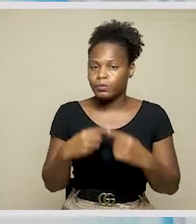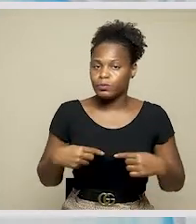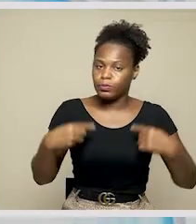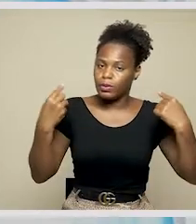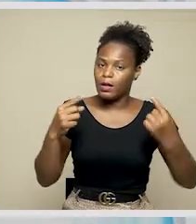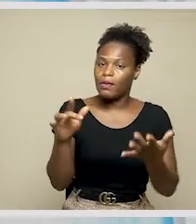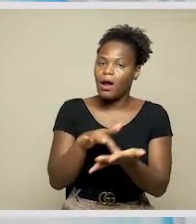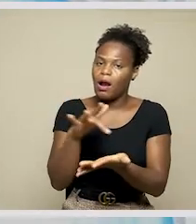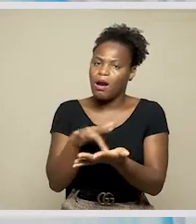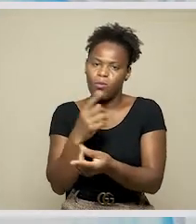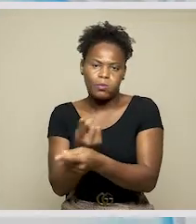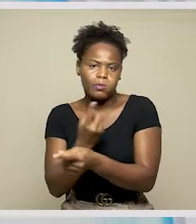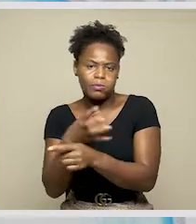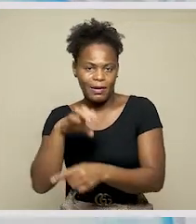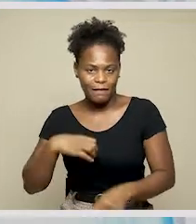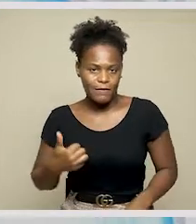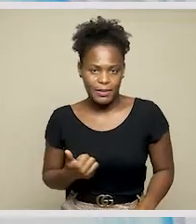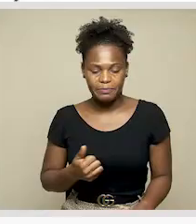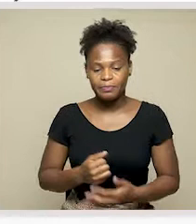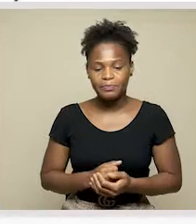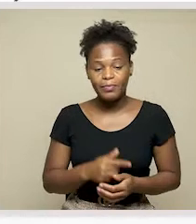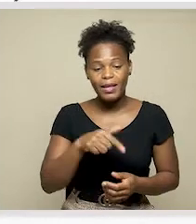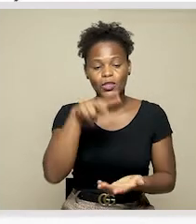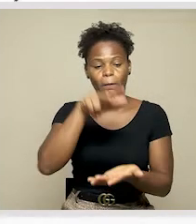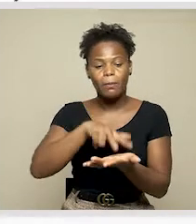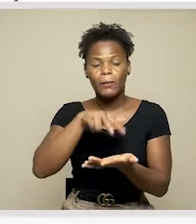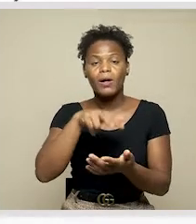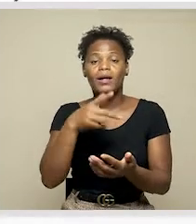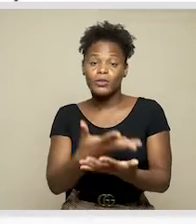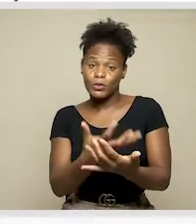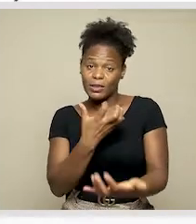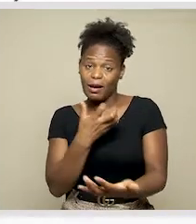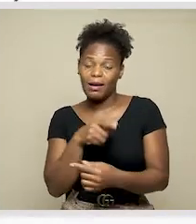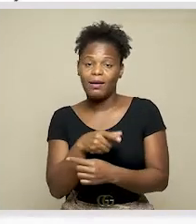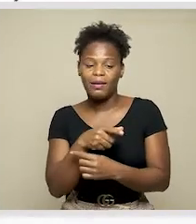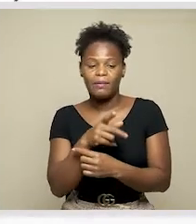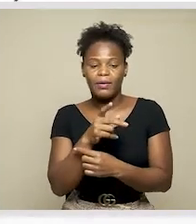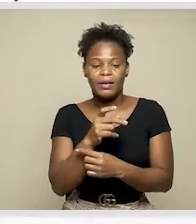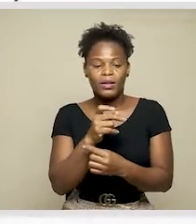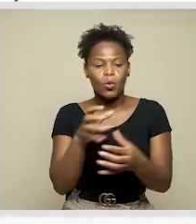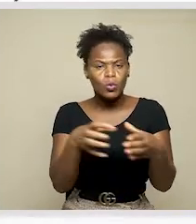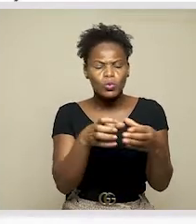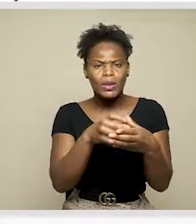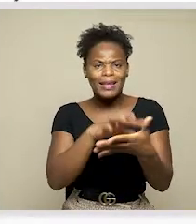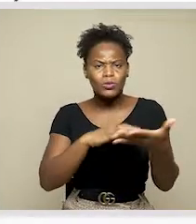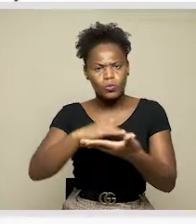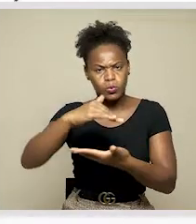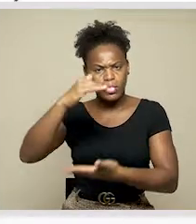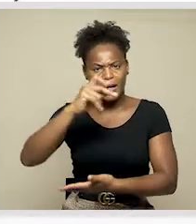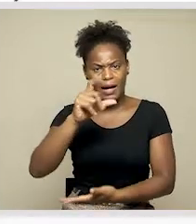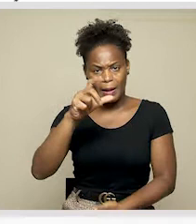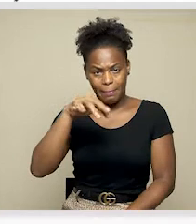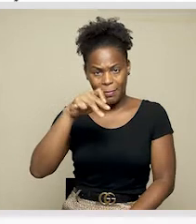divulgação da literatura cabo-verdiana. Entre as publicações, destacamos aqui o Almanac de